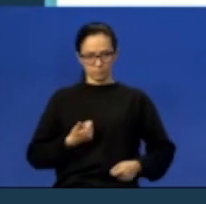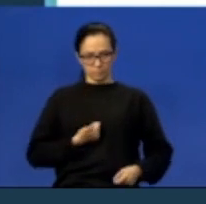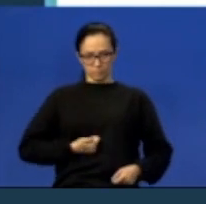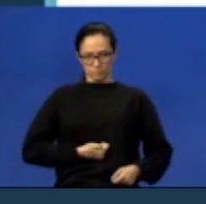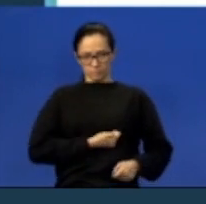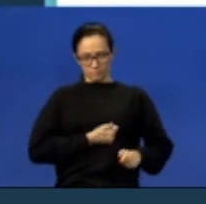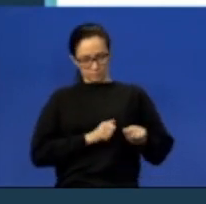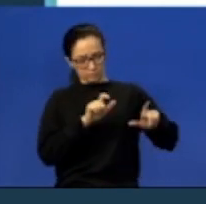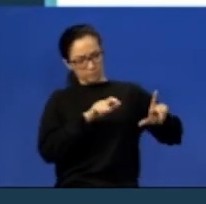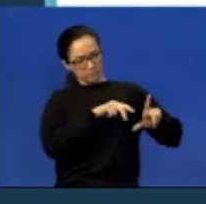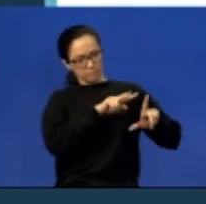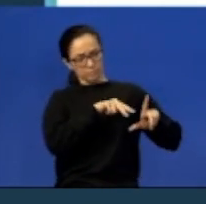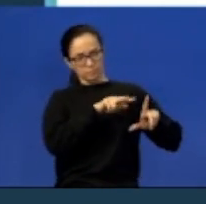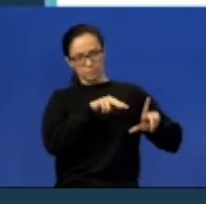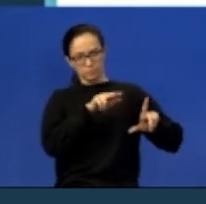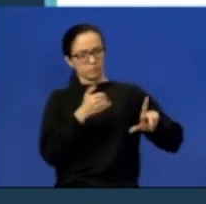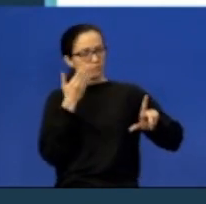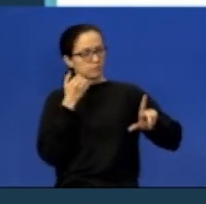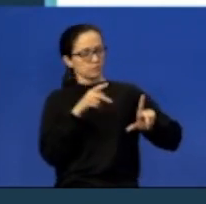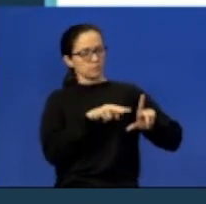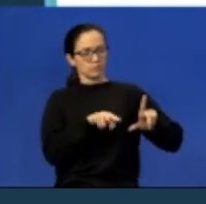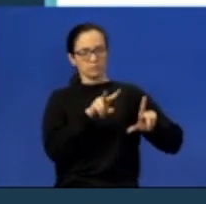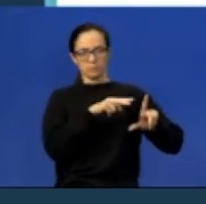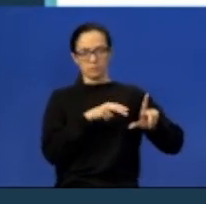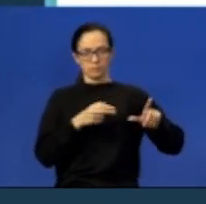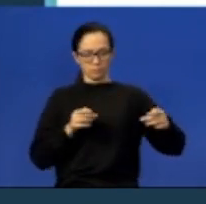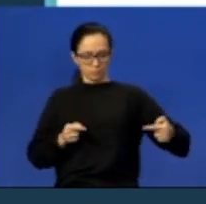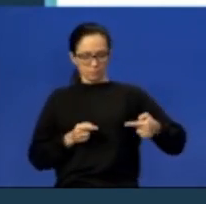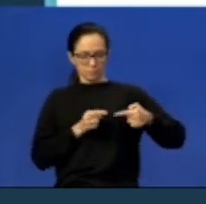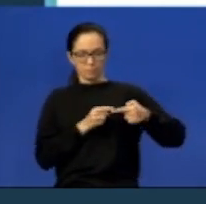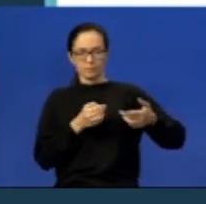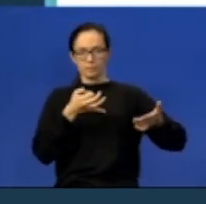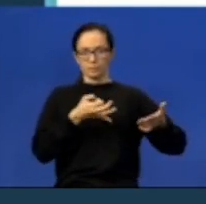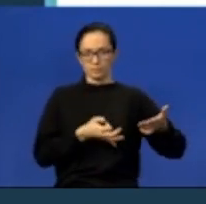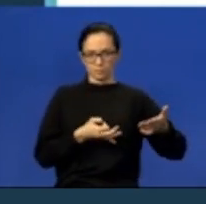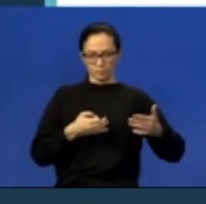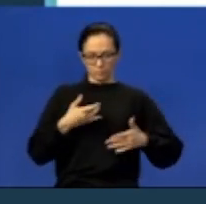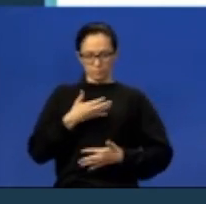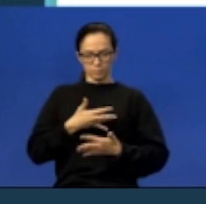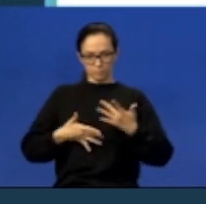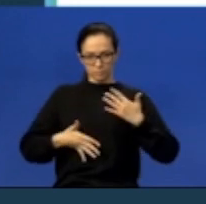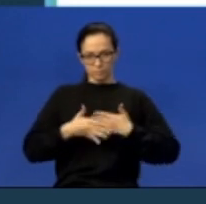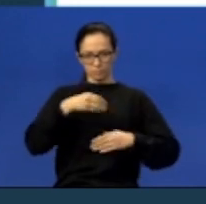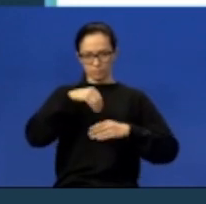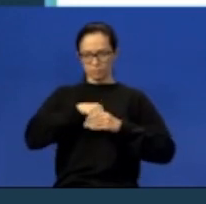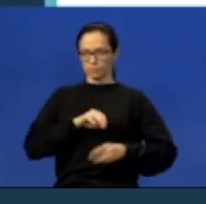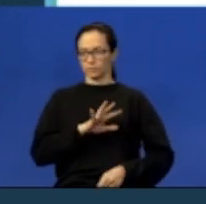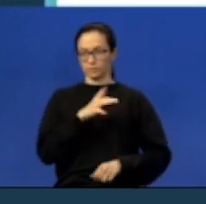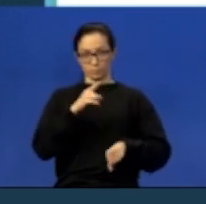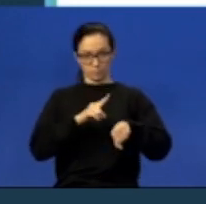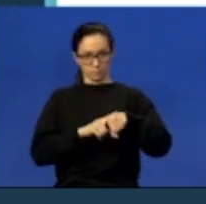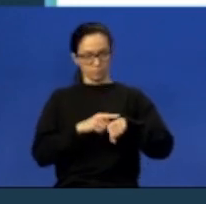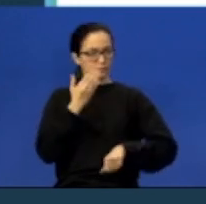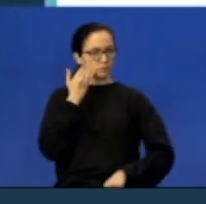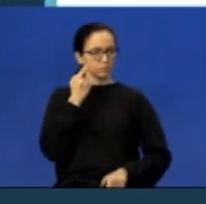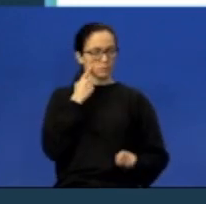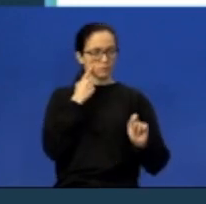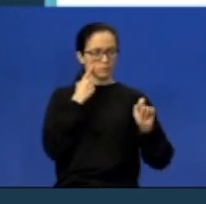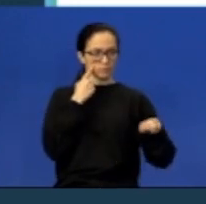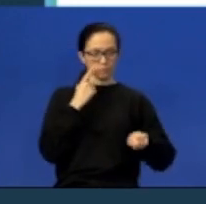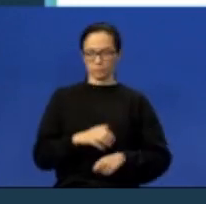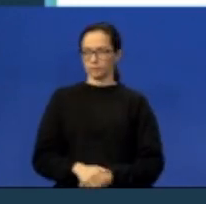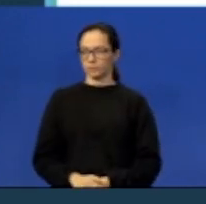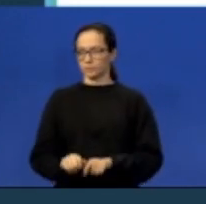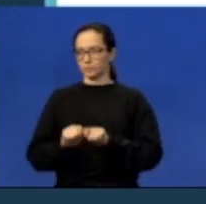das imagens ela é realizada praticamente em tempo real, permitindo o estudo do movimento de estruturas corporais. E aqui a gente vê, né,